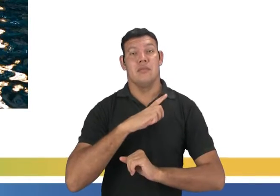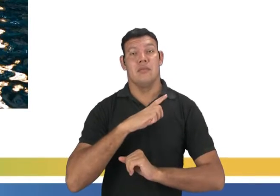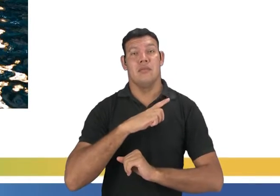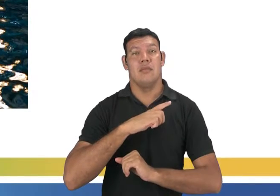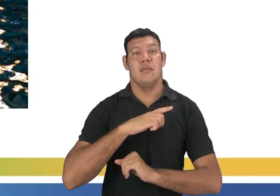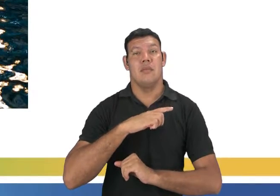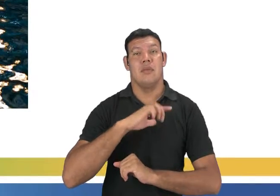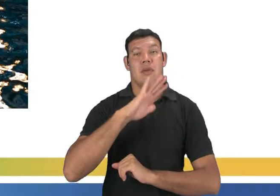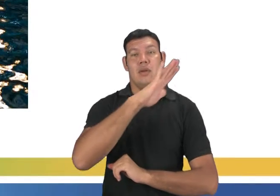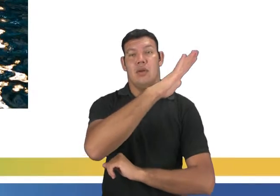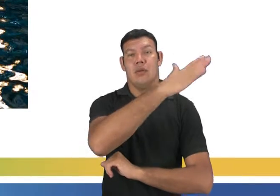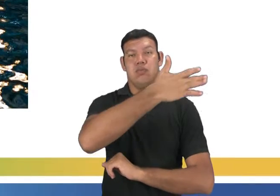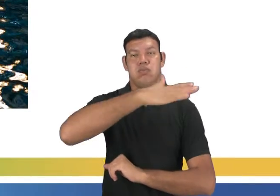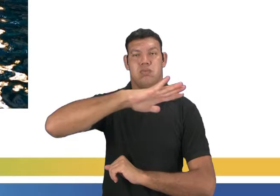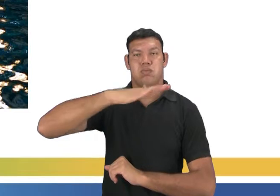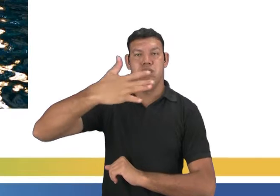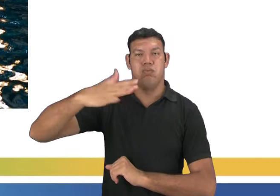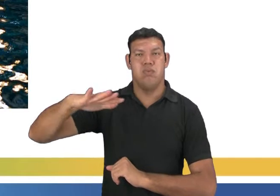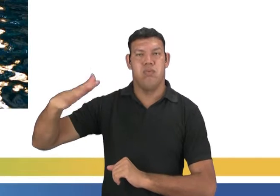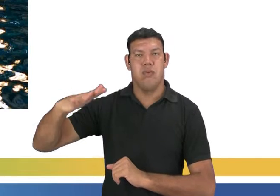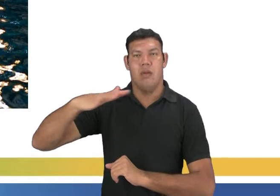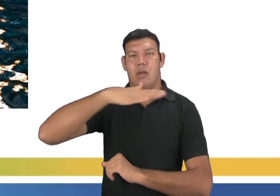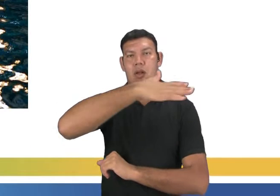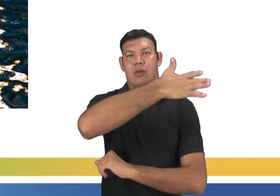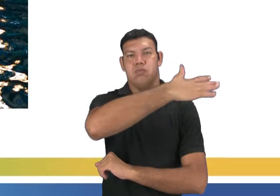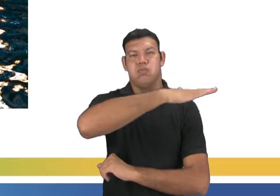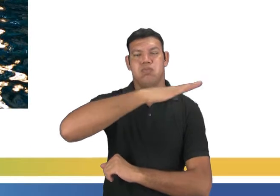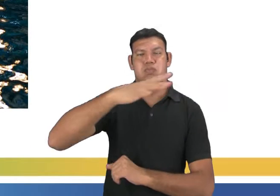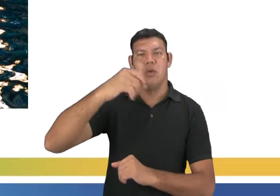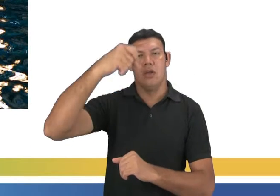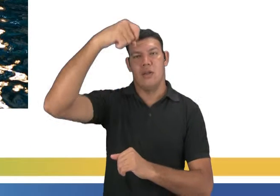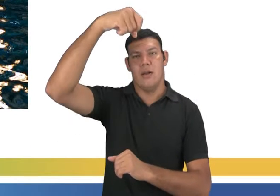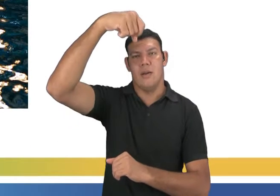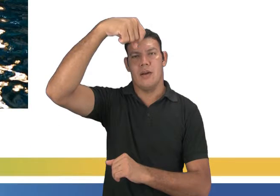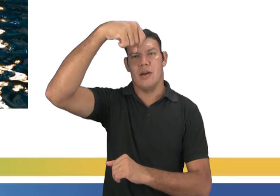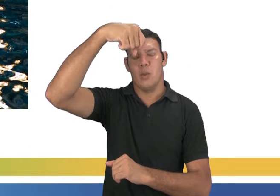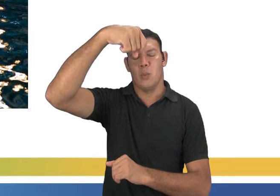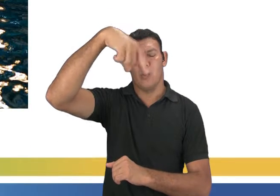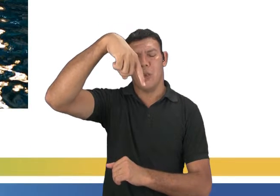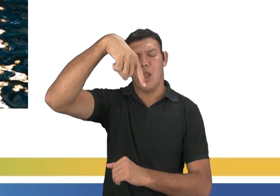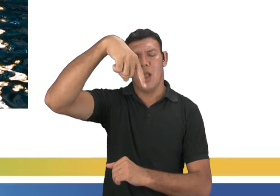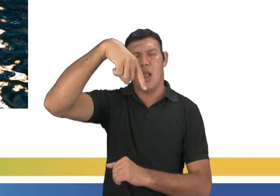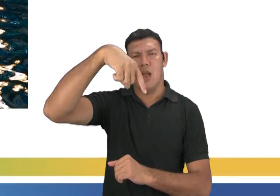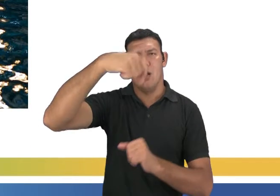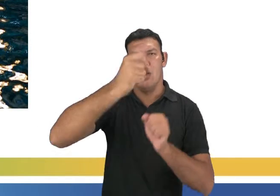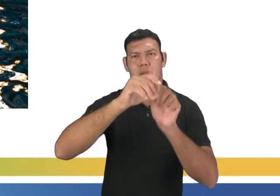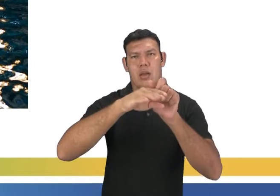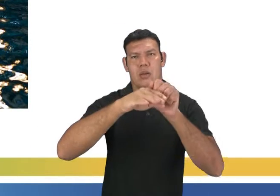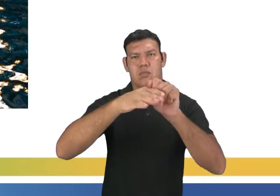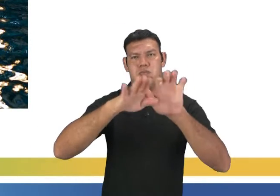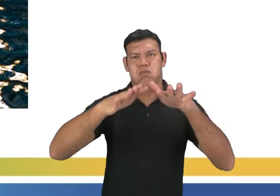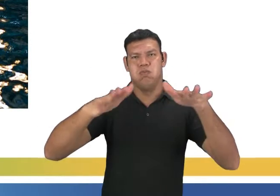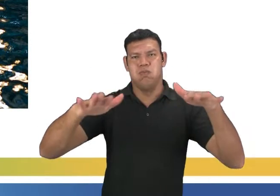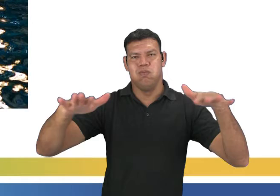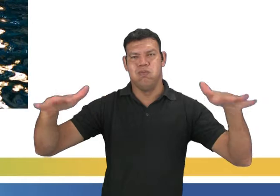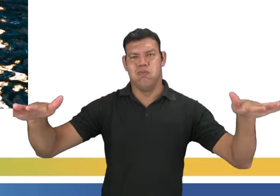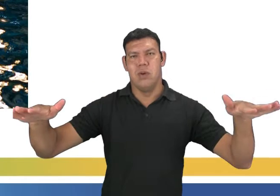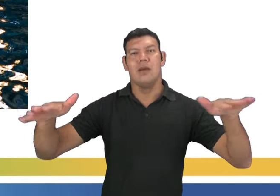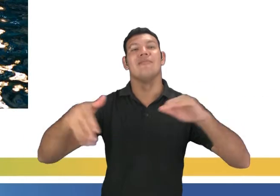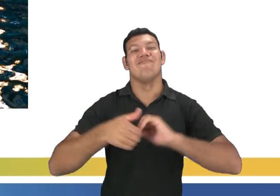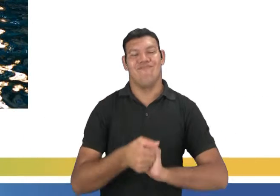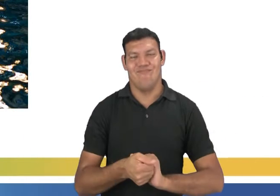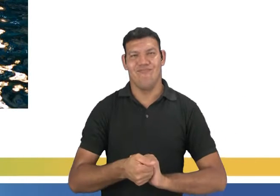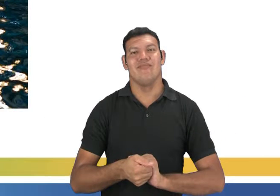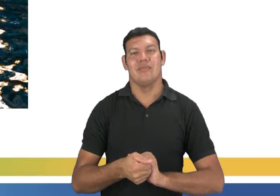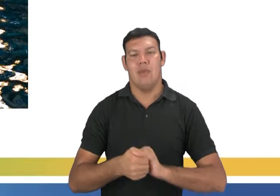essa imagem aí, ó. A partir do momento que esse pinguinho se propagar aí, vai gerar essa deformação